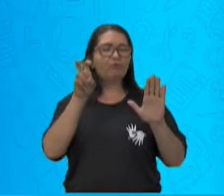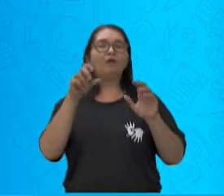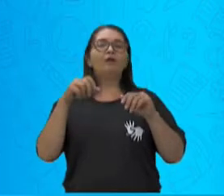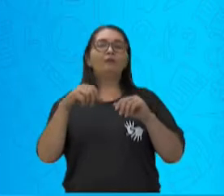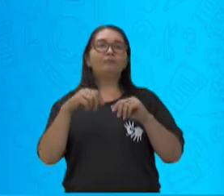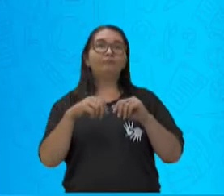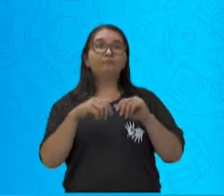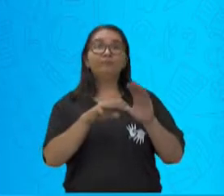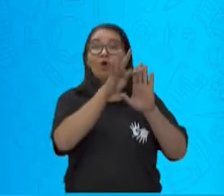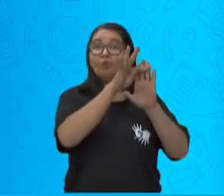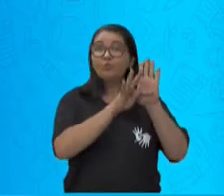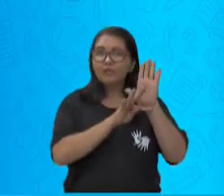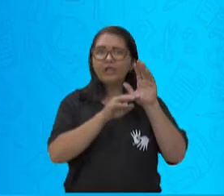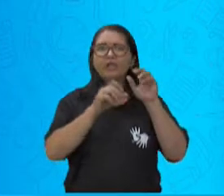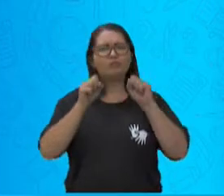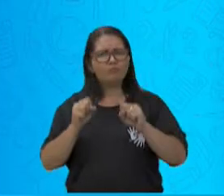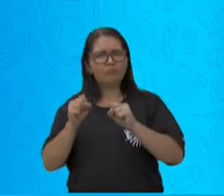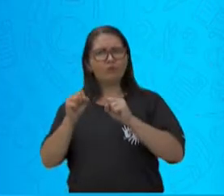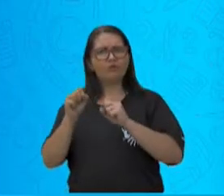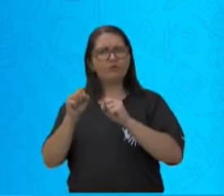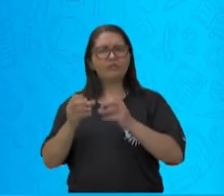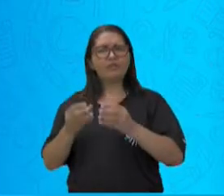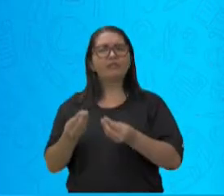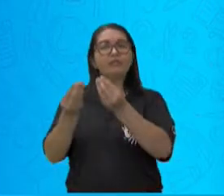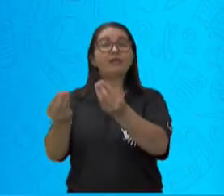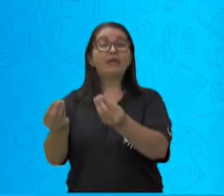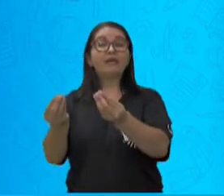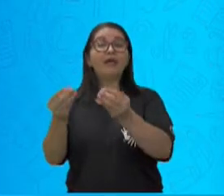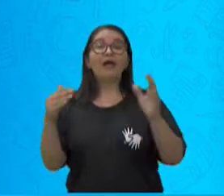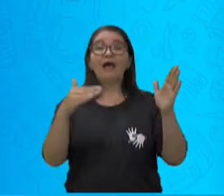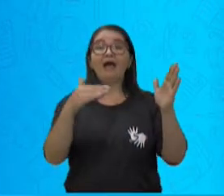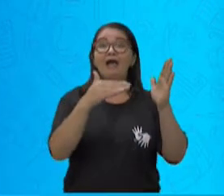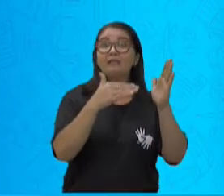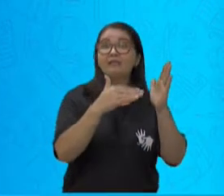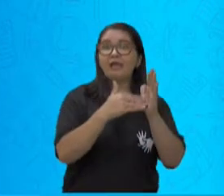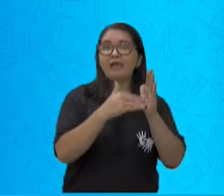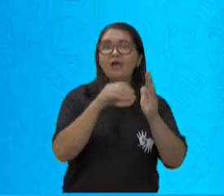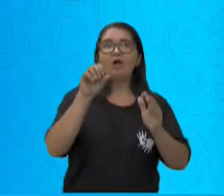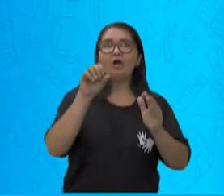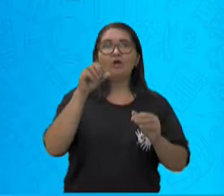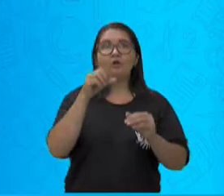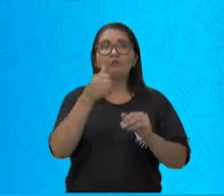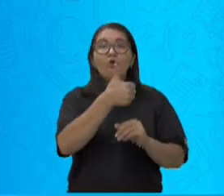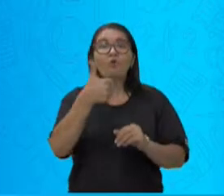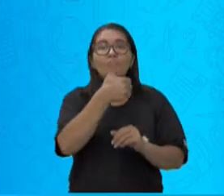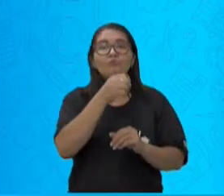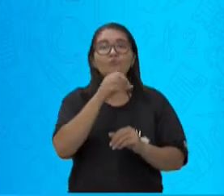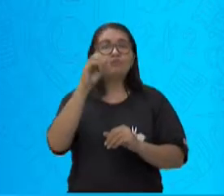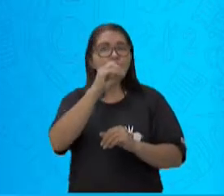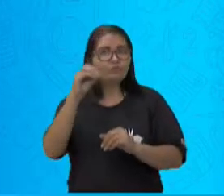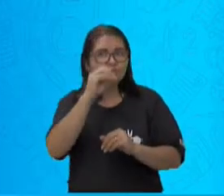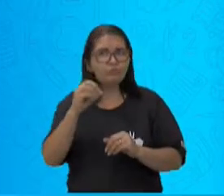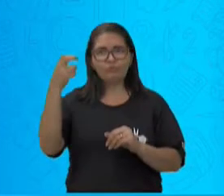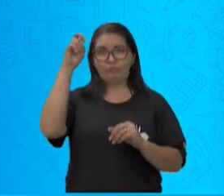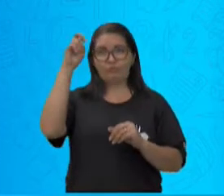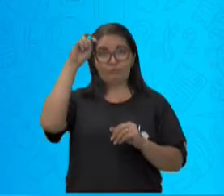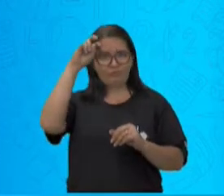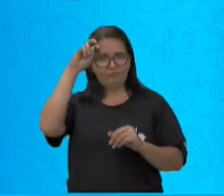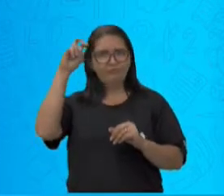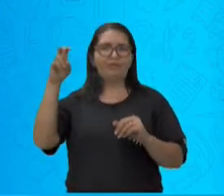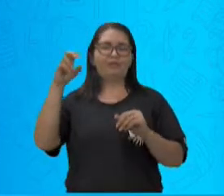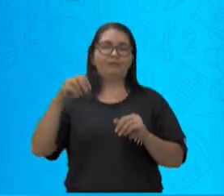produção deverá ser entregue até o dia 11 de outubro, quinta-feira, a um dos professores de língua